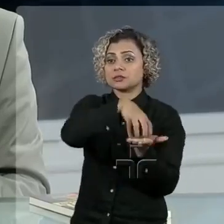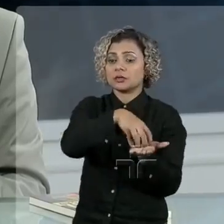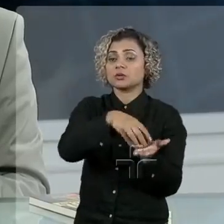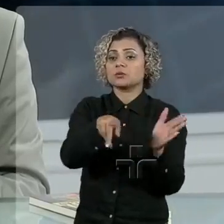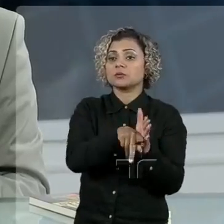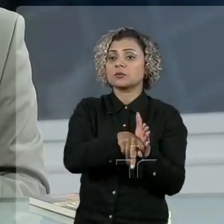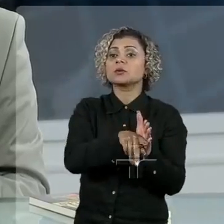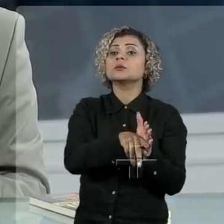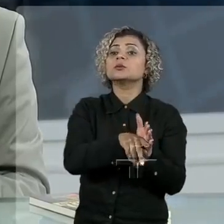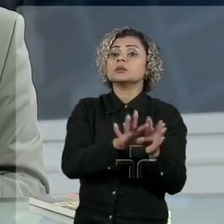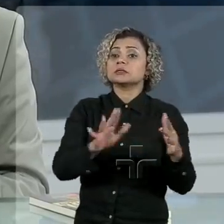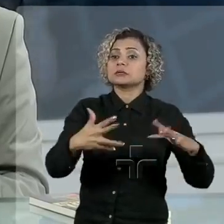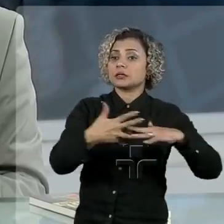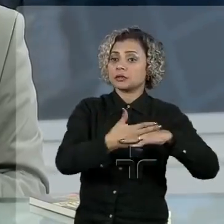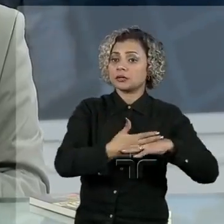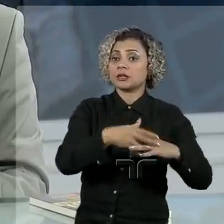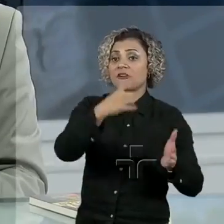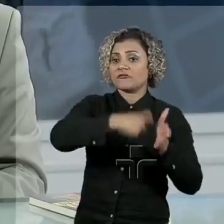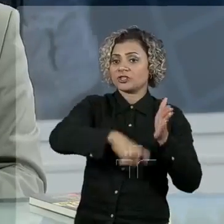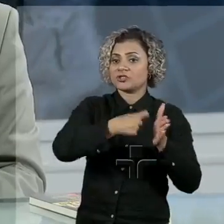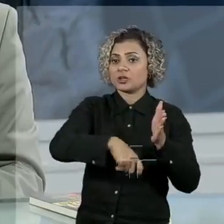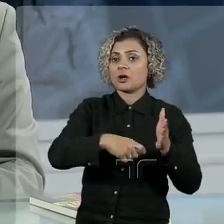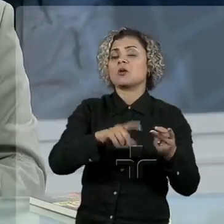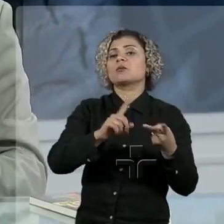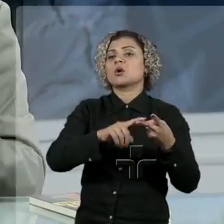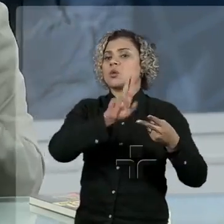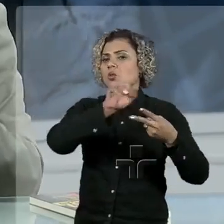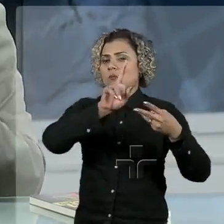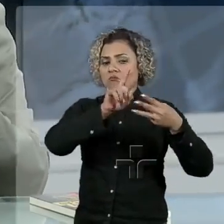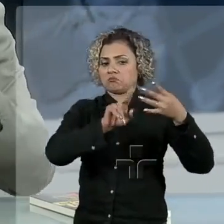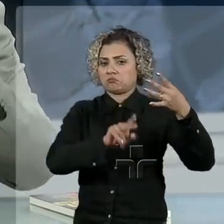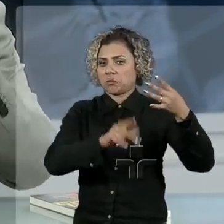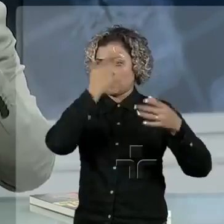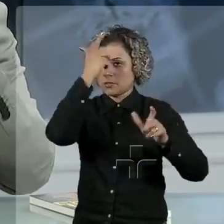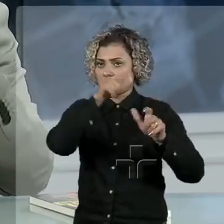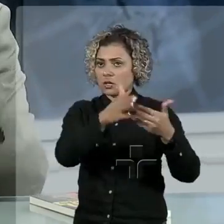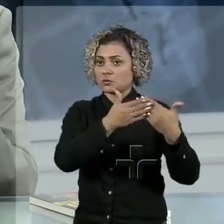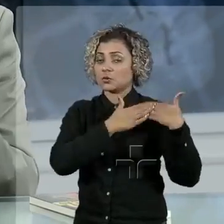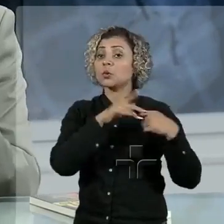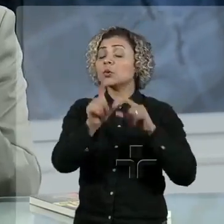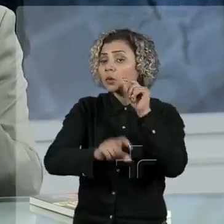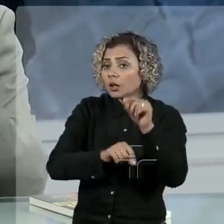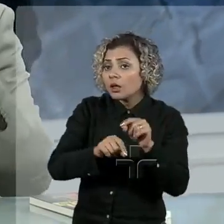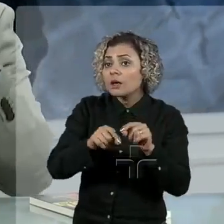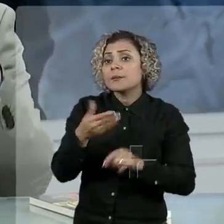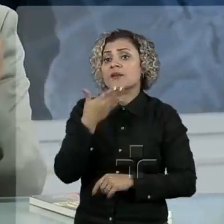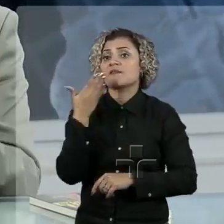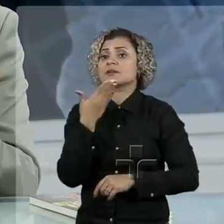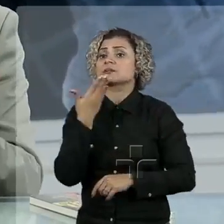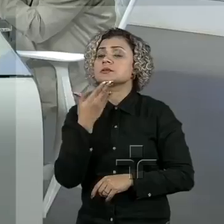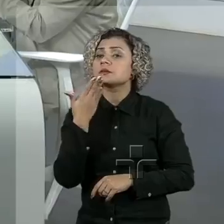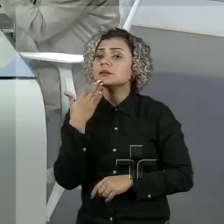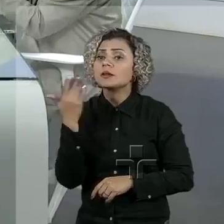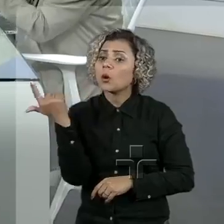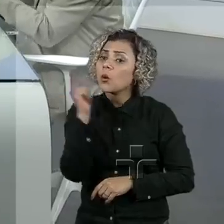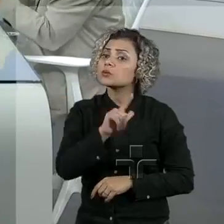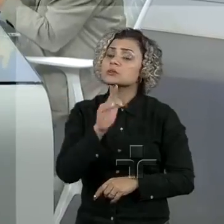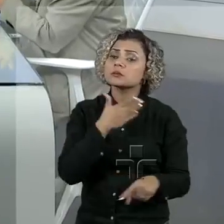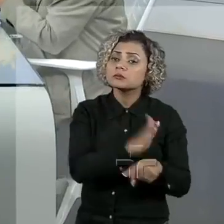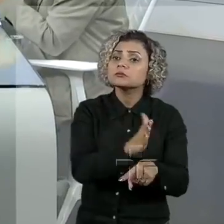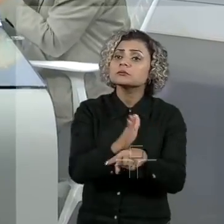Fiscal, Bernardo Api, Nelson Machado, Vanessa Canado. Para quê? Para facilitar